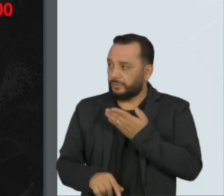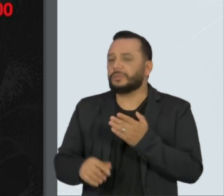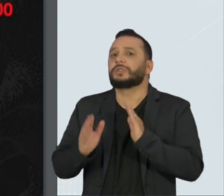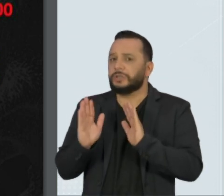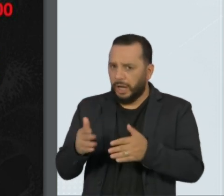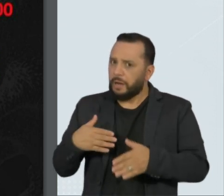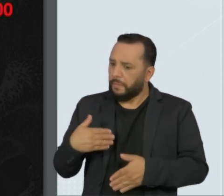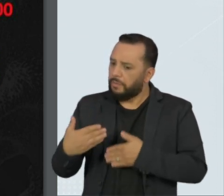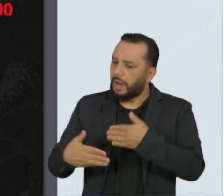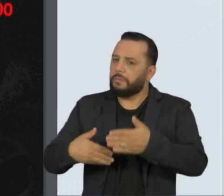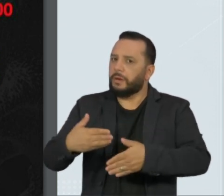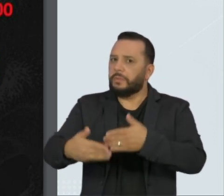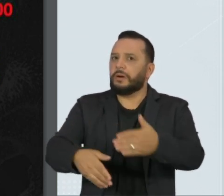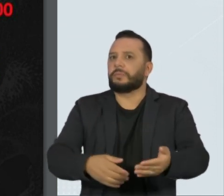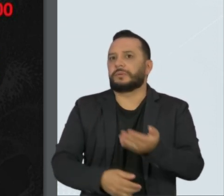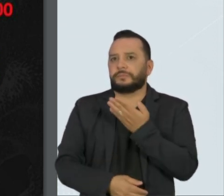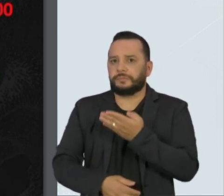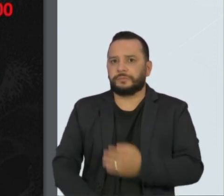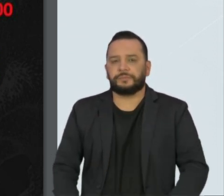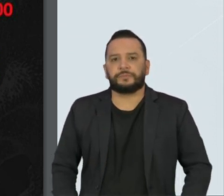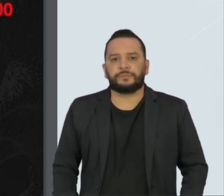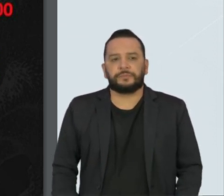andamento. Próximo.